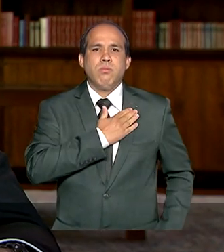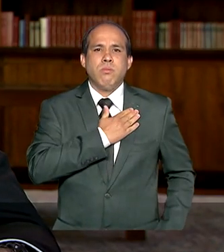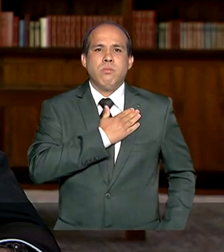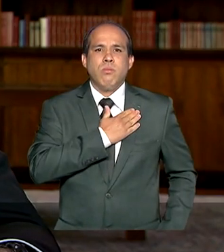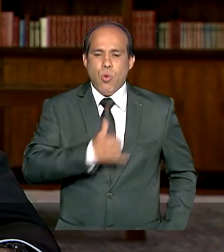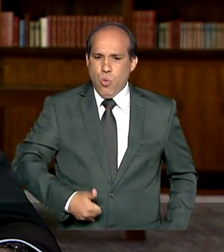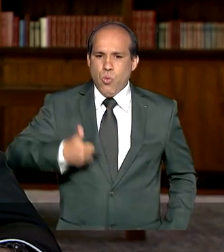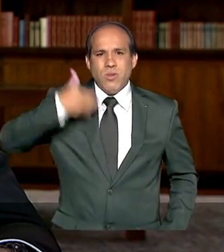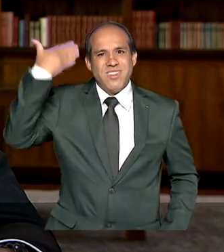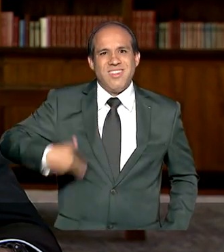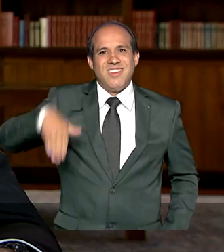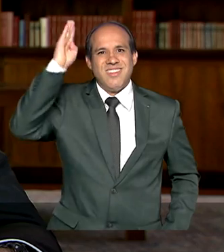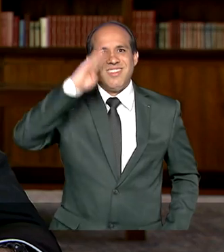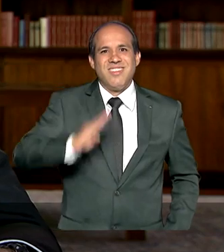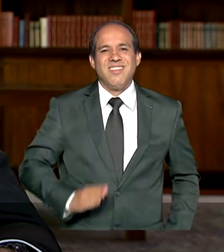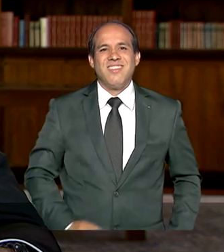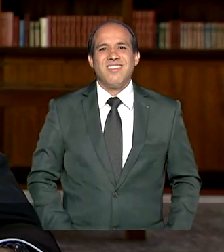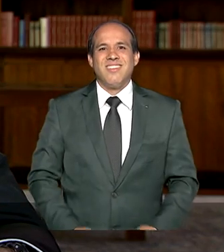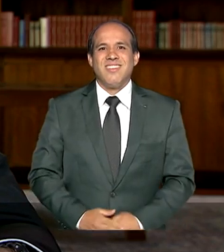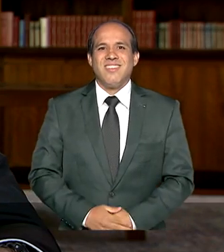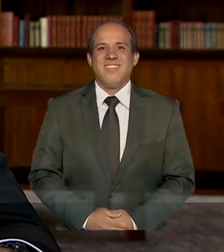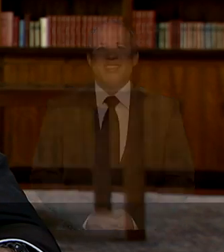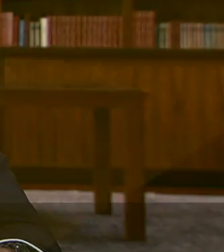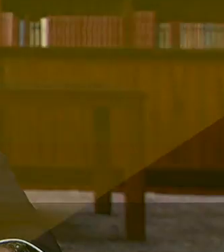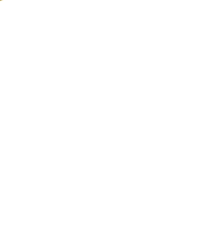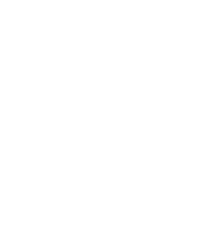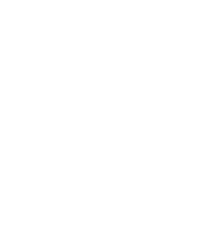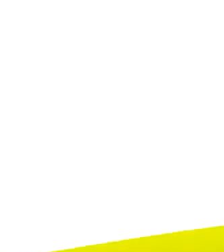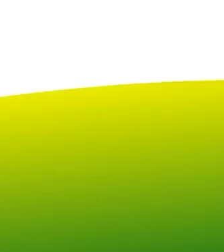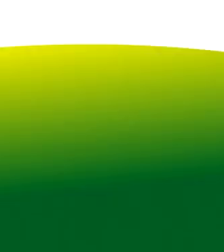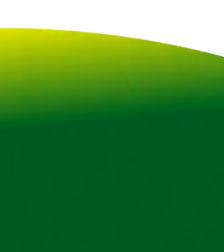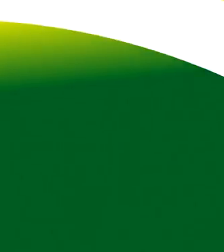Pátria orgulho de ser brasileiro